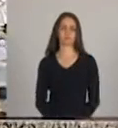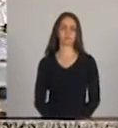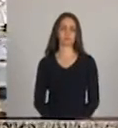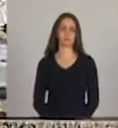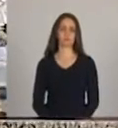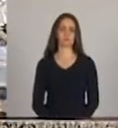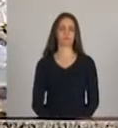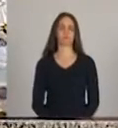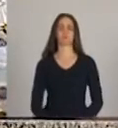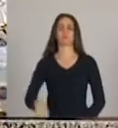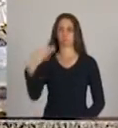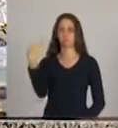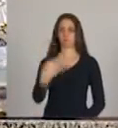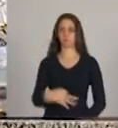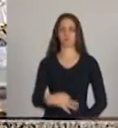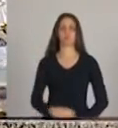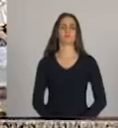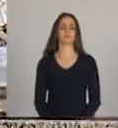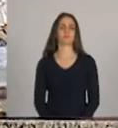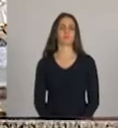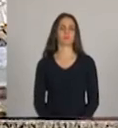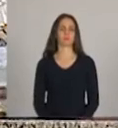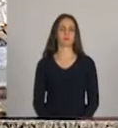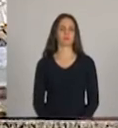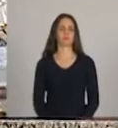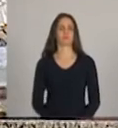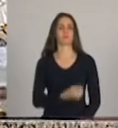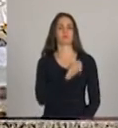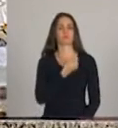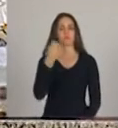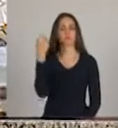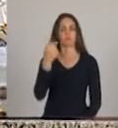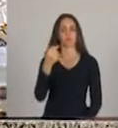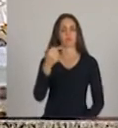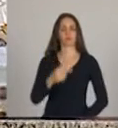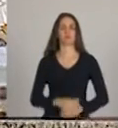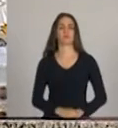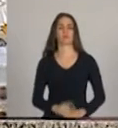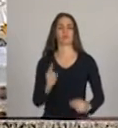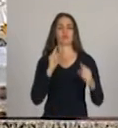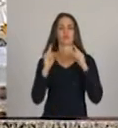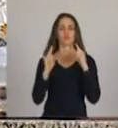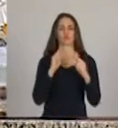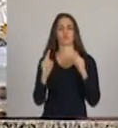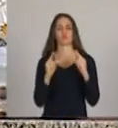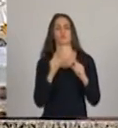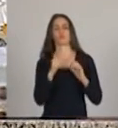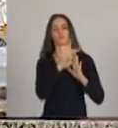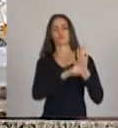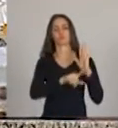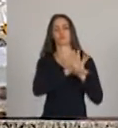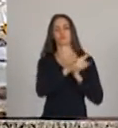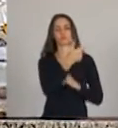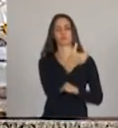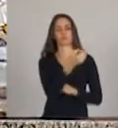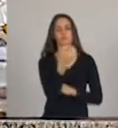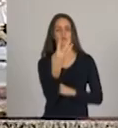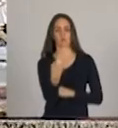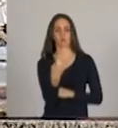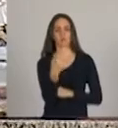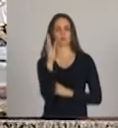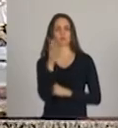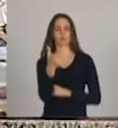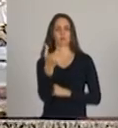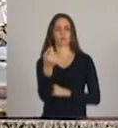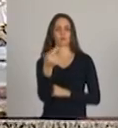É regimental. Item 7, discussão única em regime de urgência do projeto de lei 204/2021